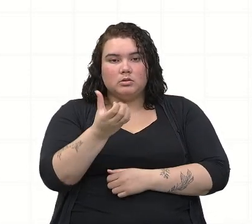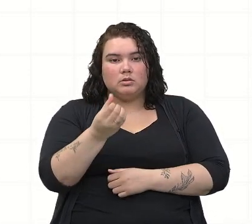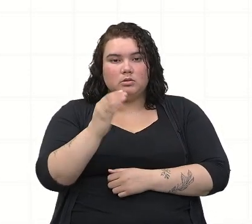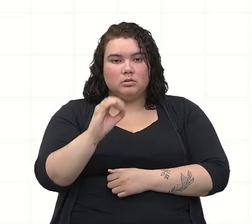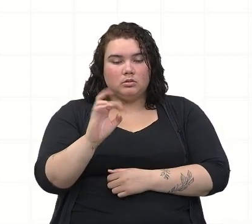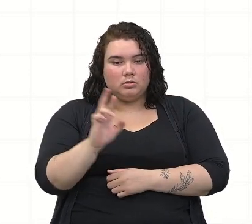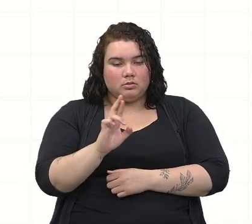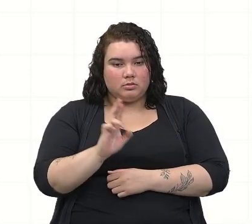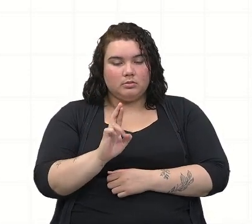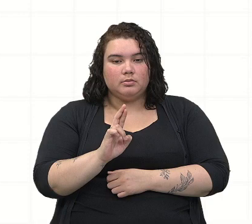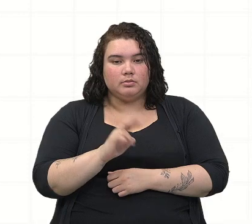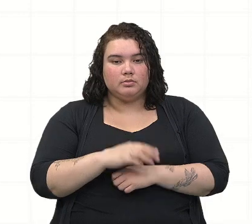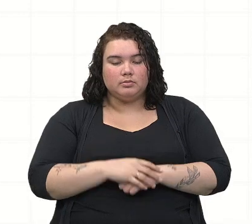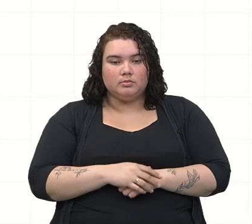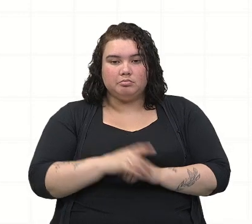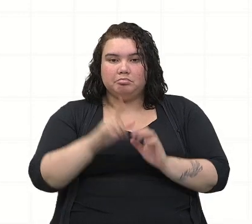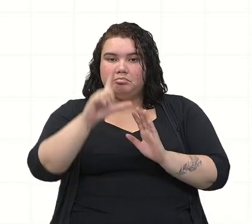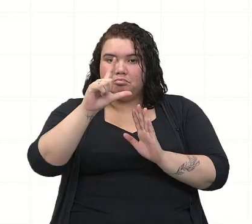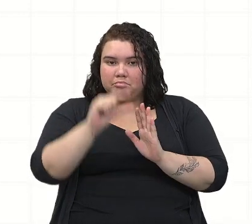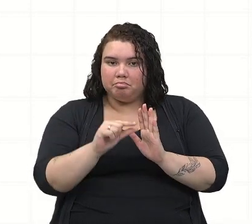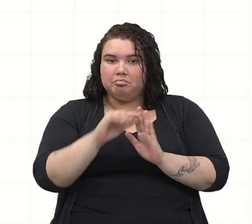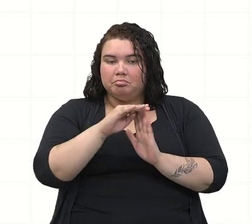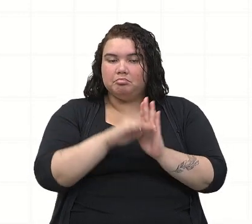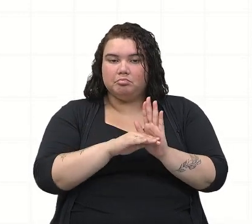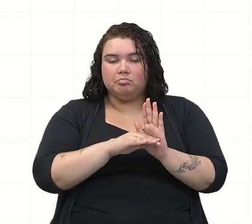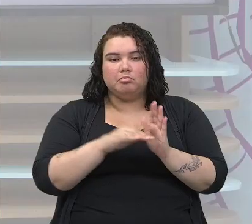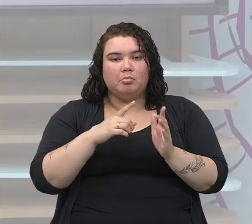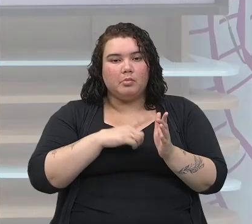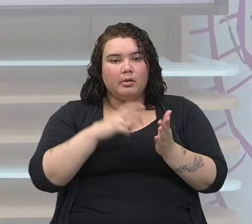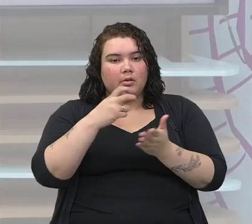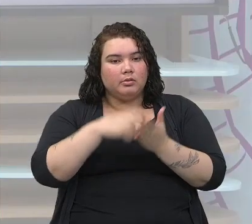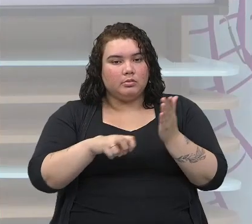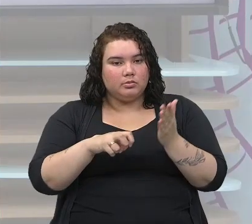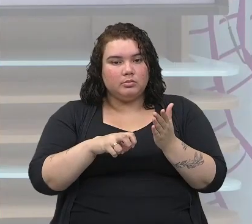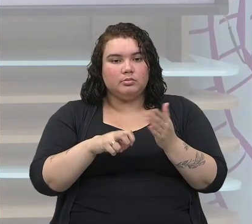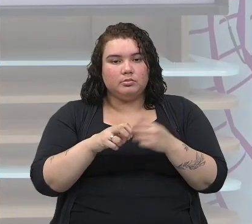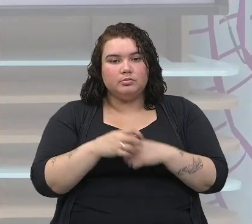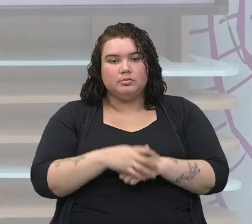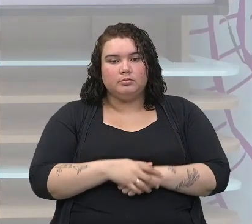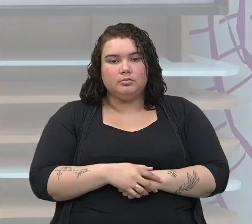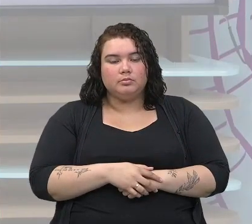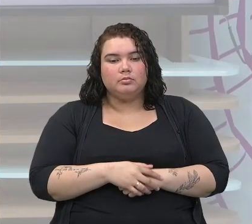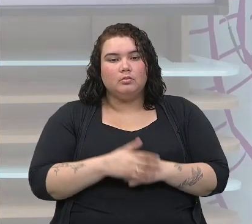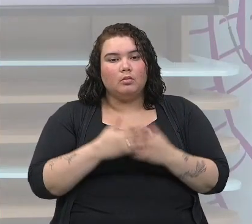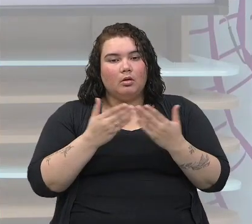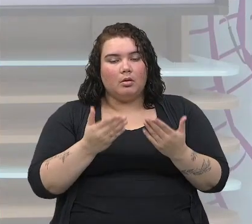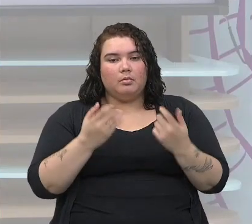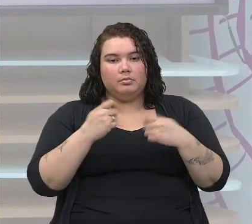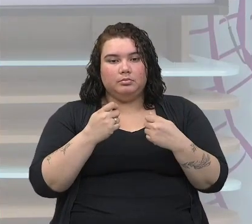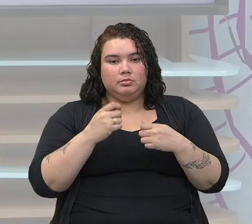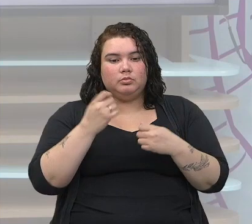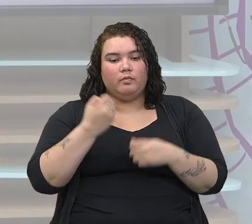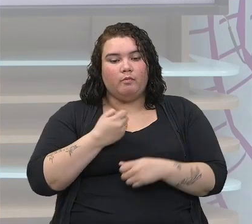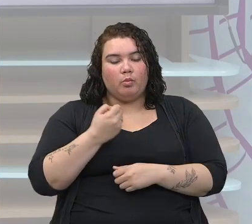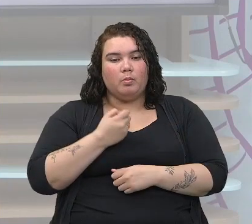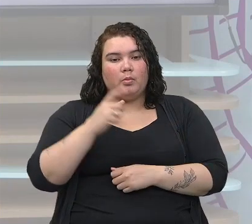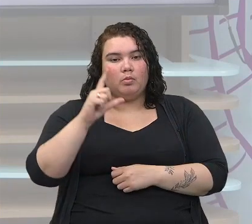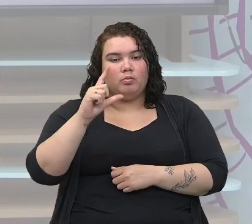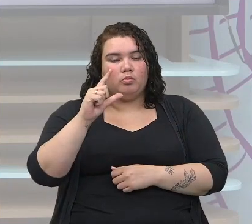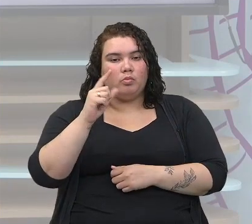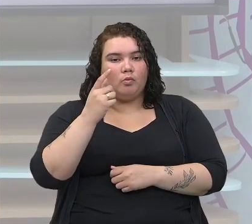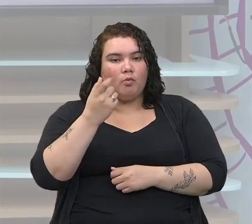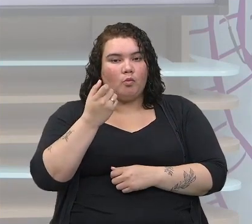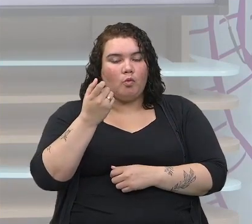R$160. Algo lógico, né? Você tem um desconto, tá? Você ganhou um desconto, então tem que ficar menor o valor, não pode